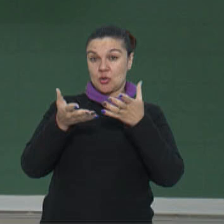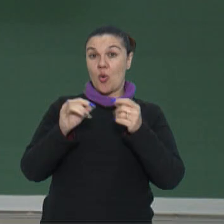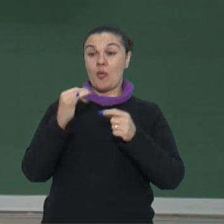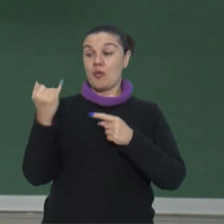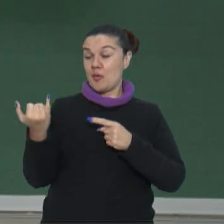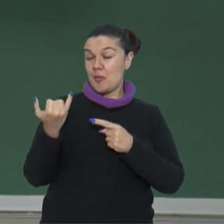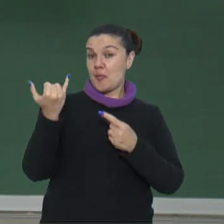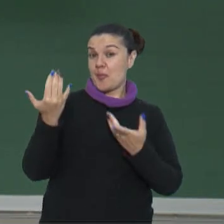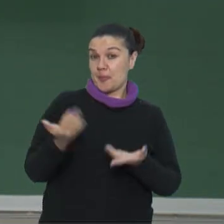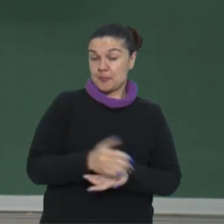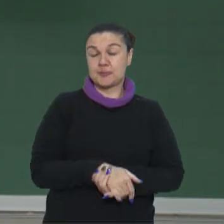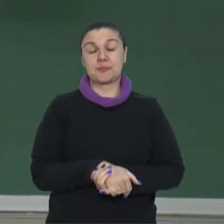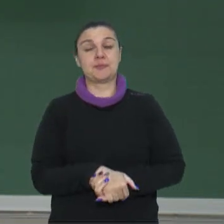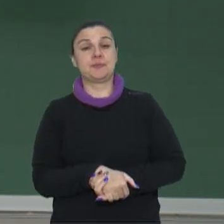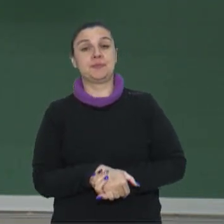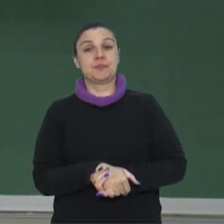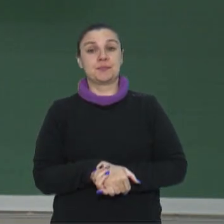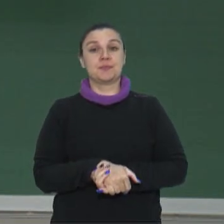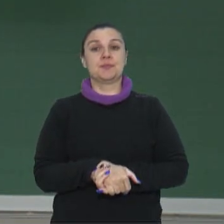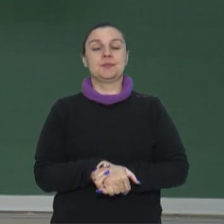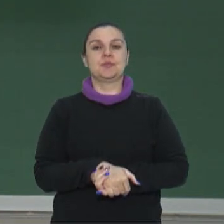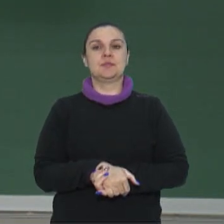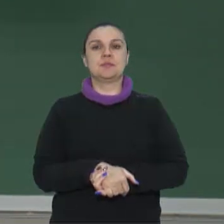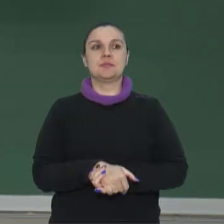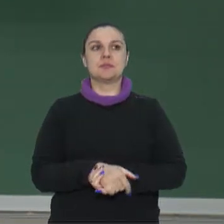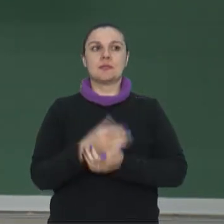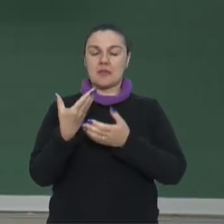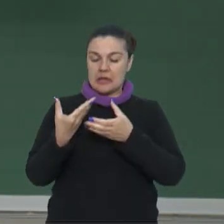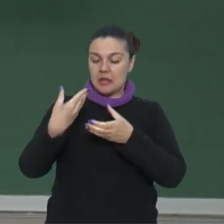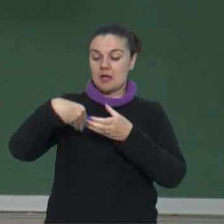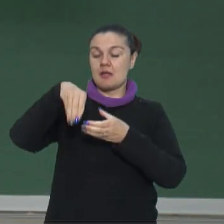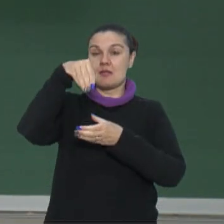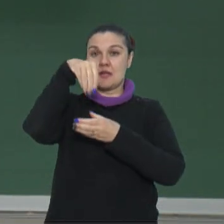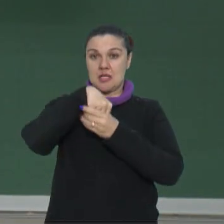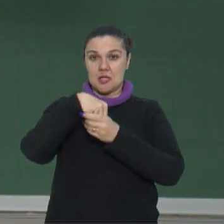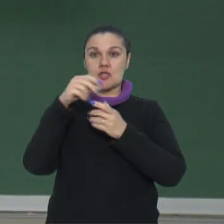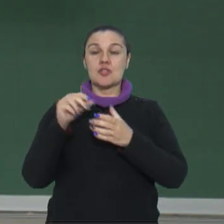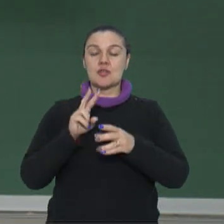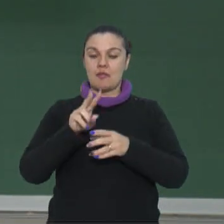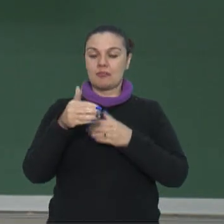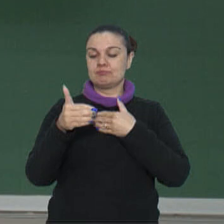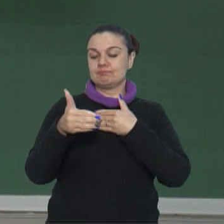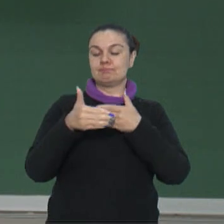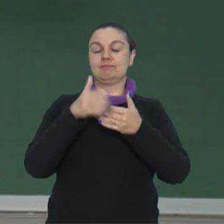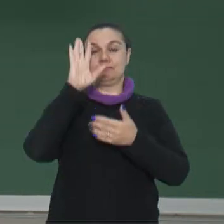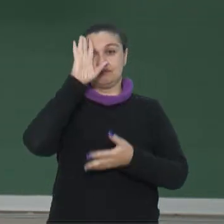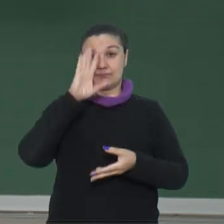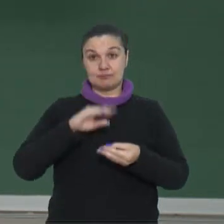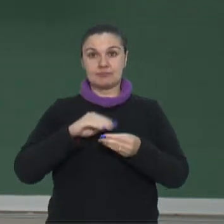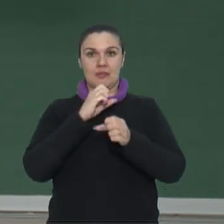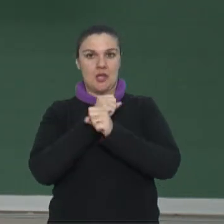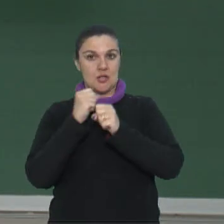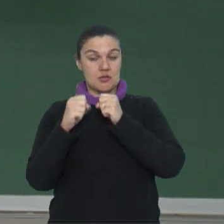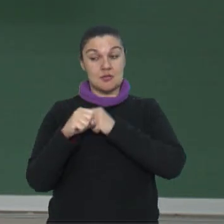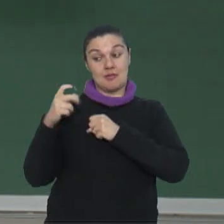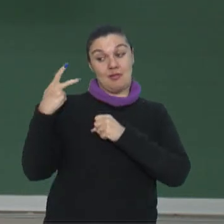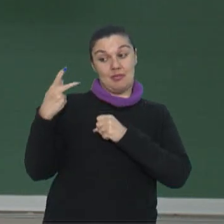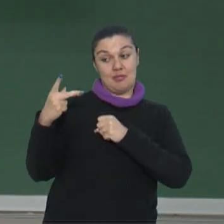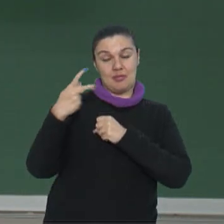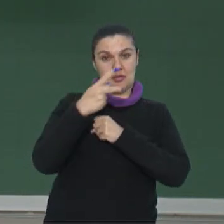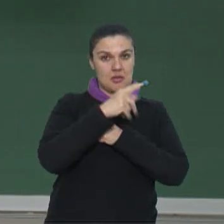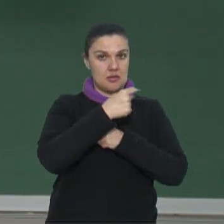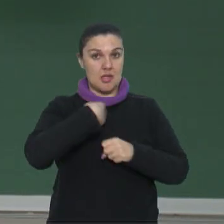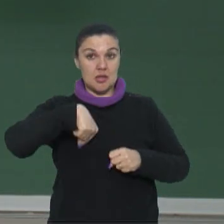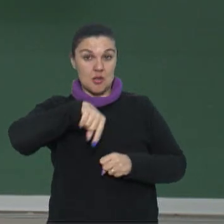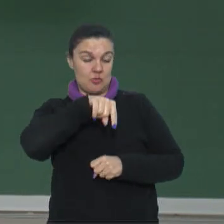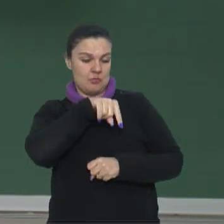a importância para eles, inclusive, disso? Dentro disso que nós vamos começar a entender a sociedade deles, não com o nosso olhar